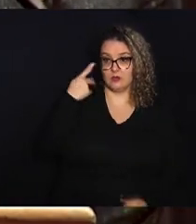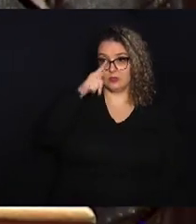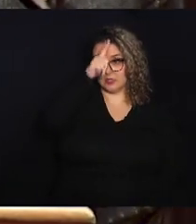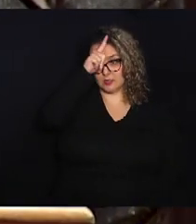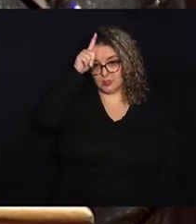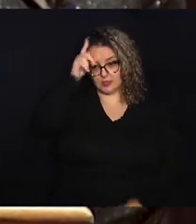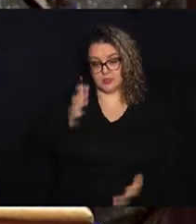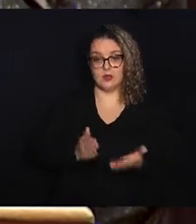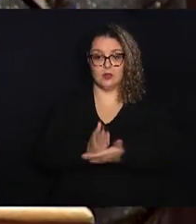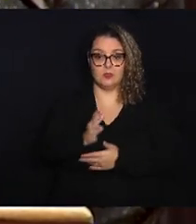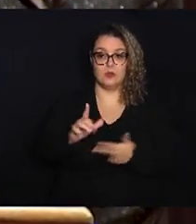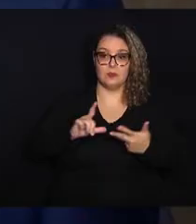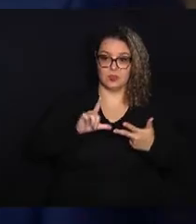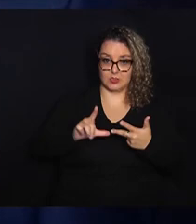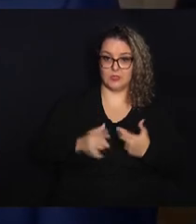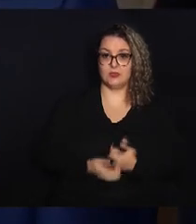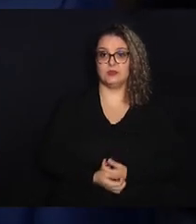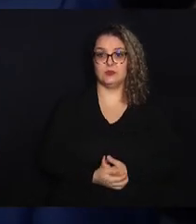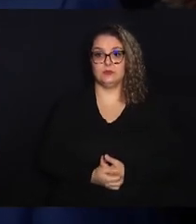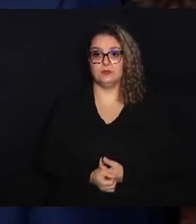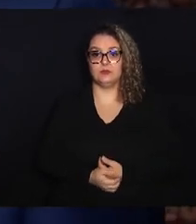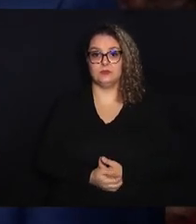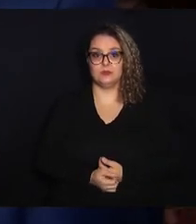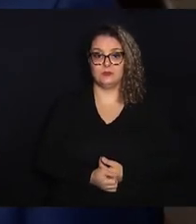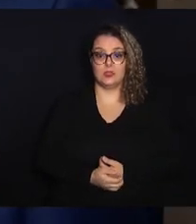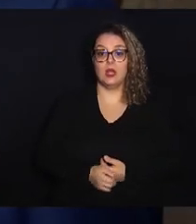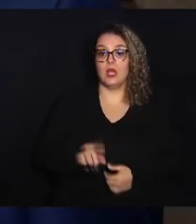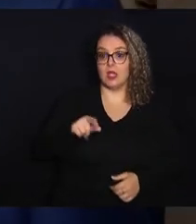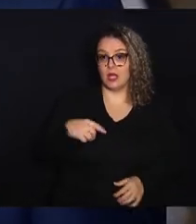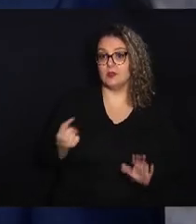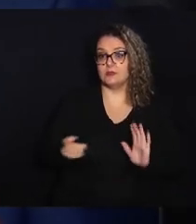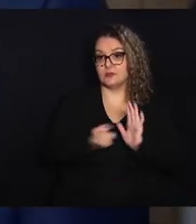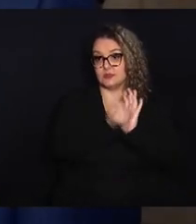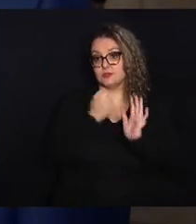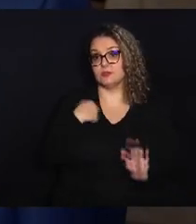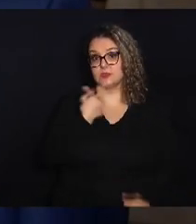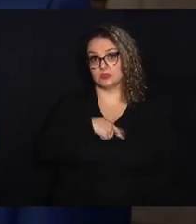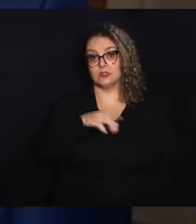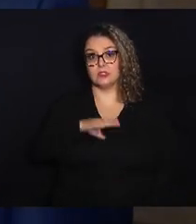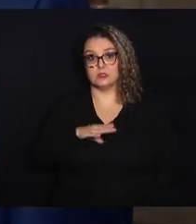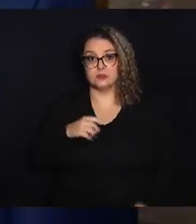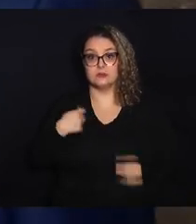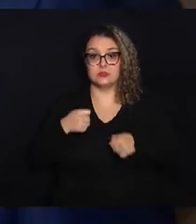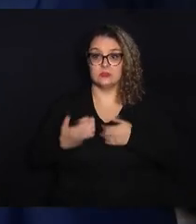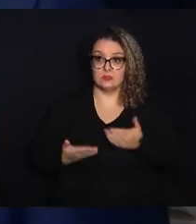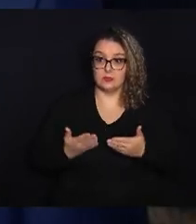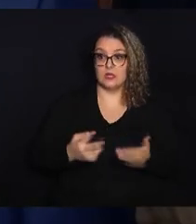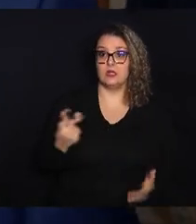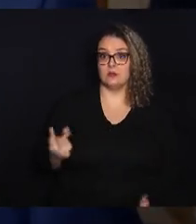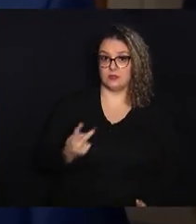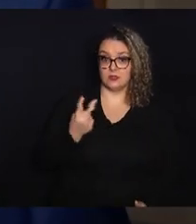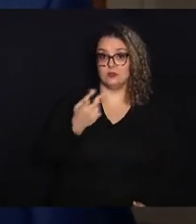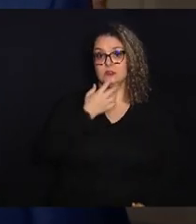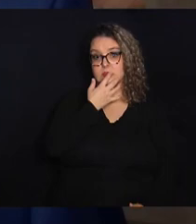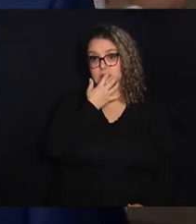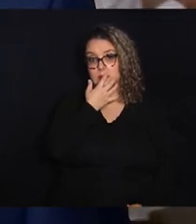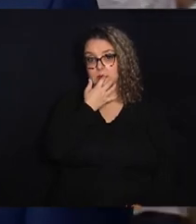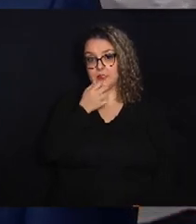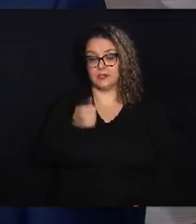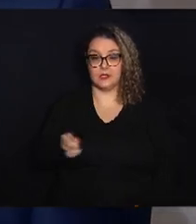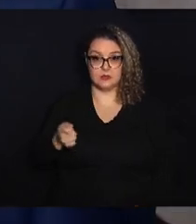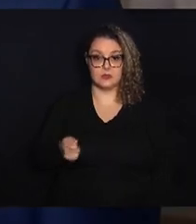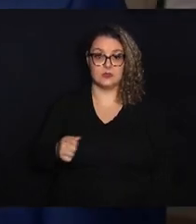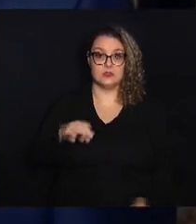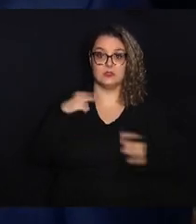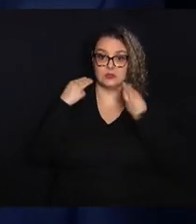no Legislativo Campineiro. É um símbolo da nossa cidade, precisa ser preservada, valorizada, e a Associação dos Músicos